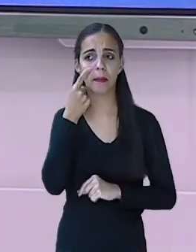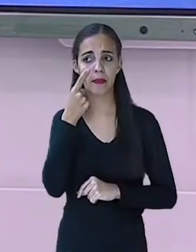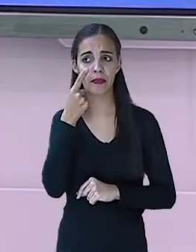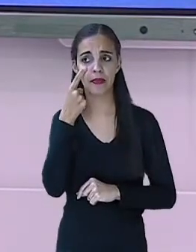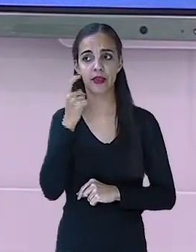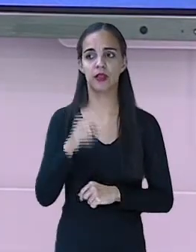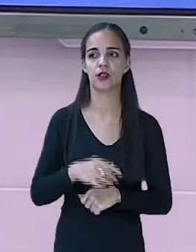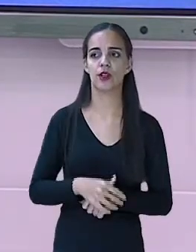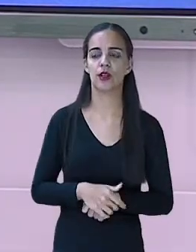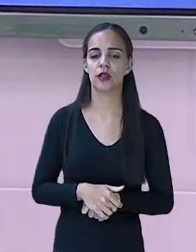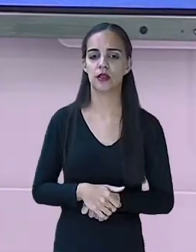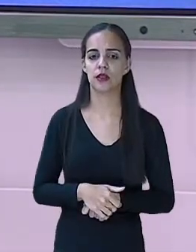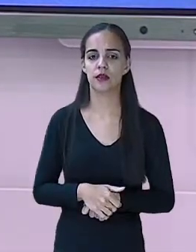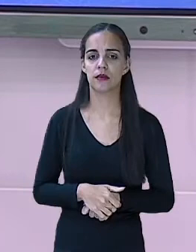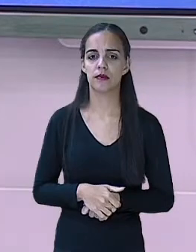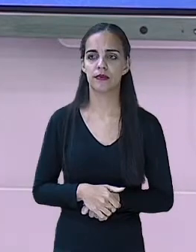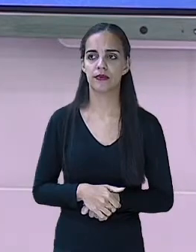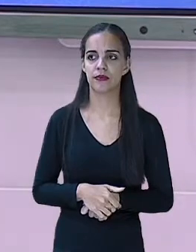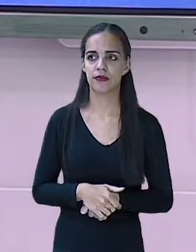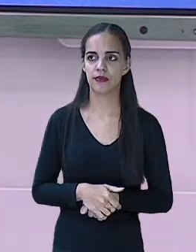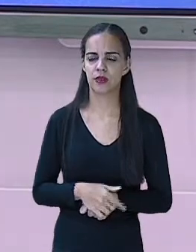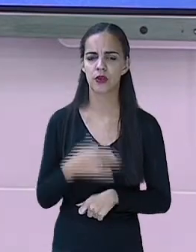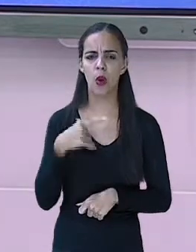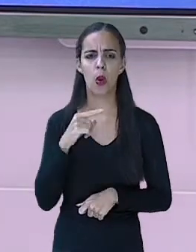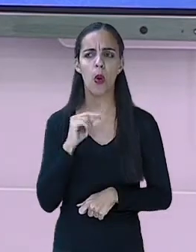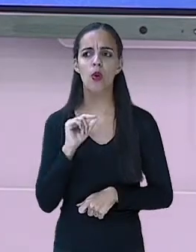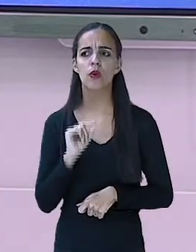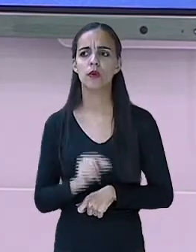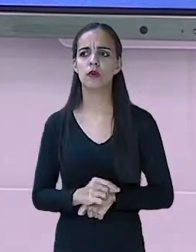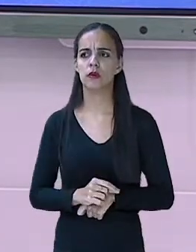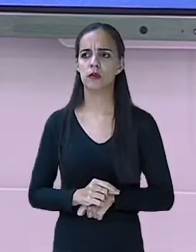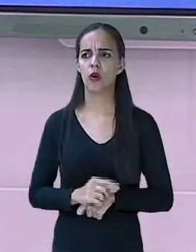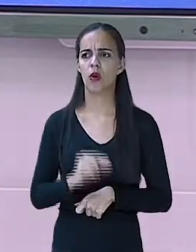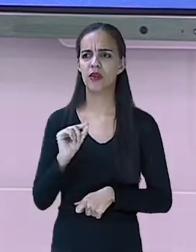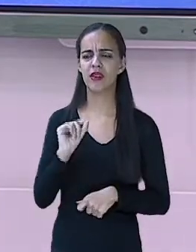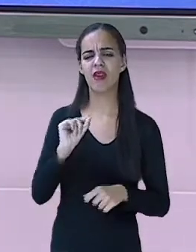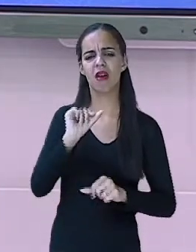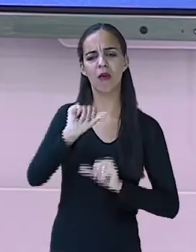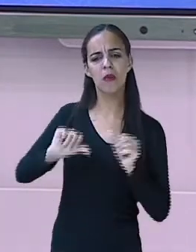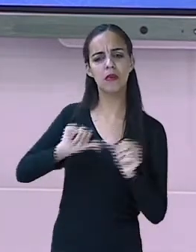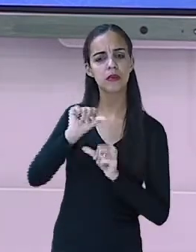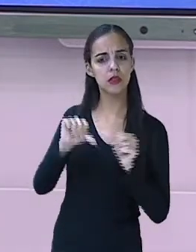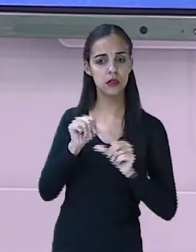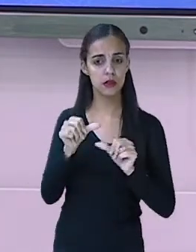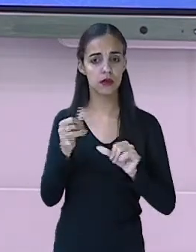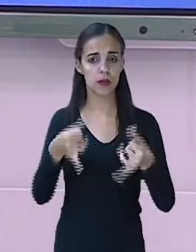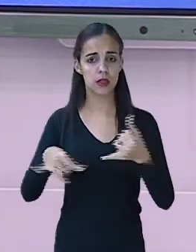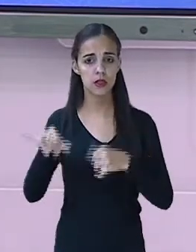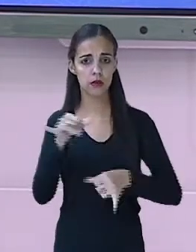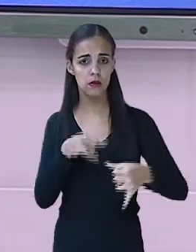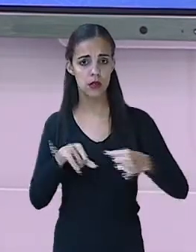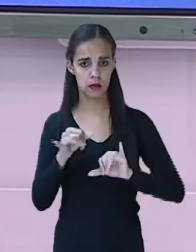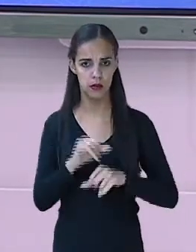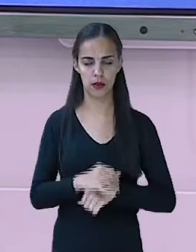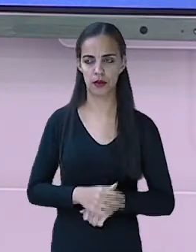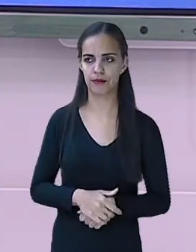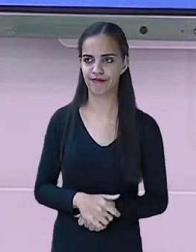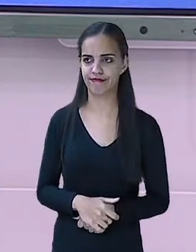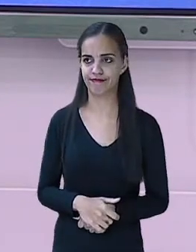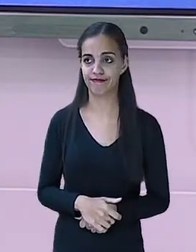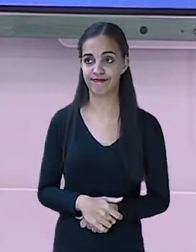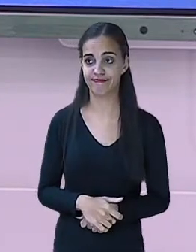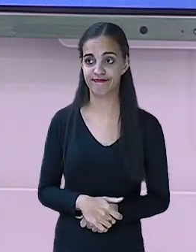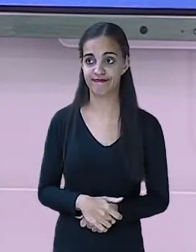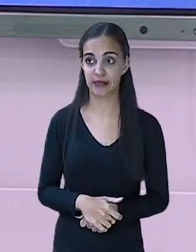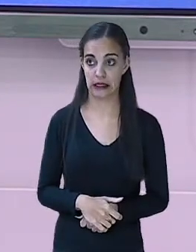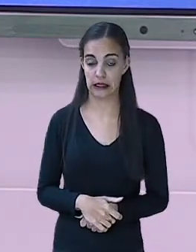minha querida estudante com essa pergunta mesmo o que é transformação química